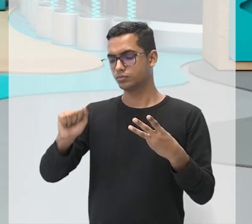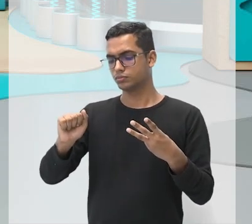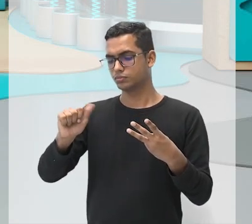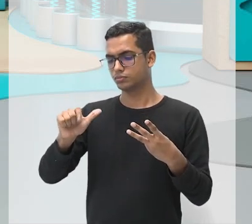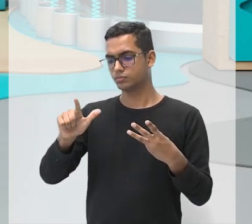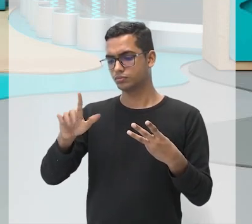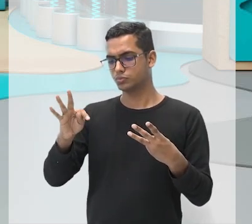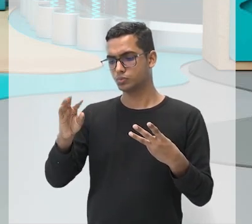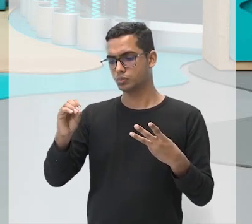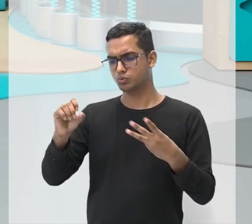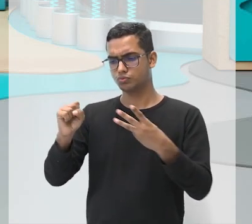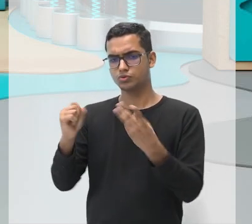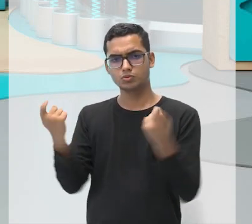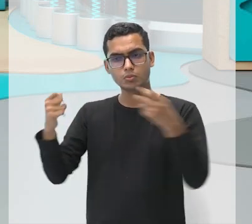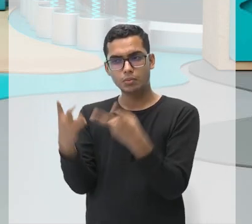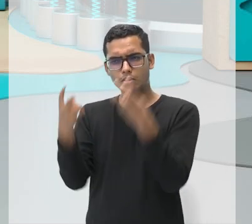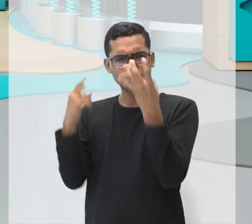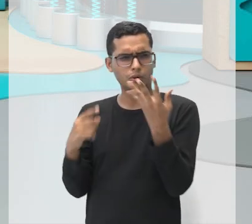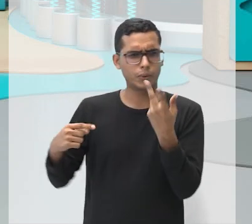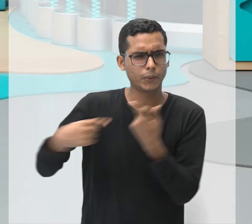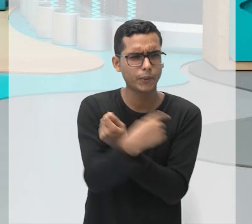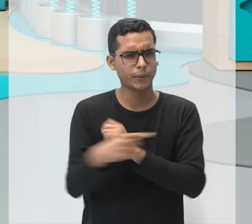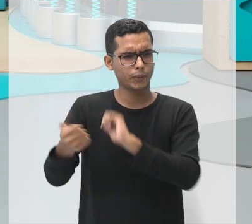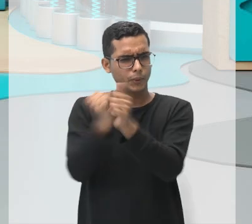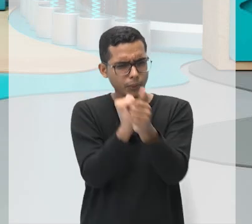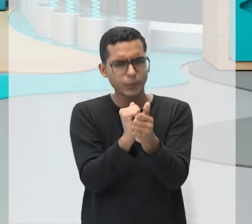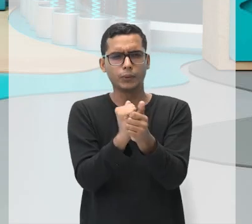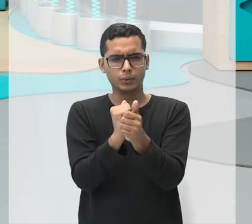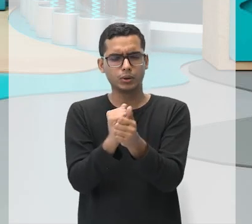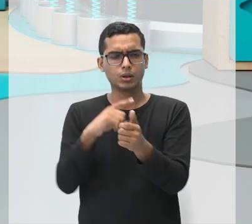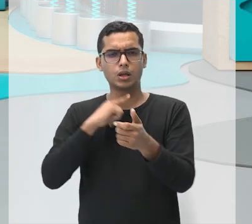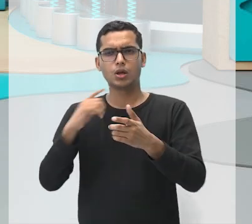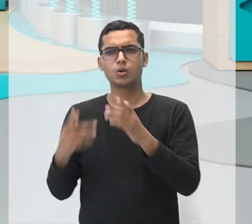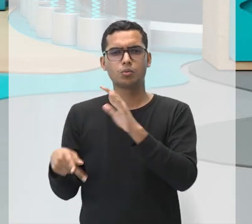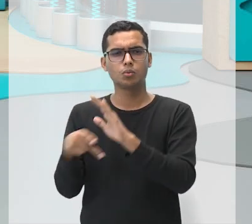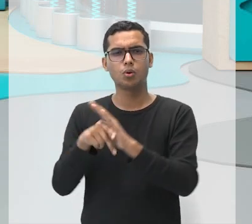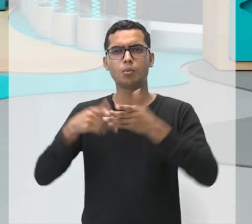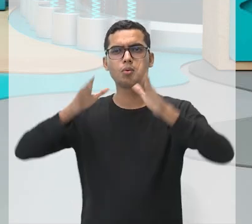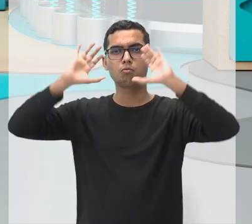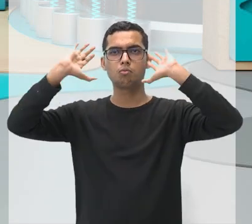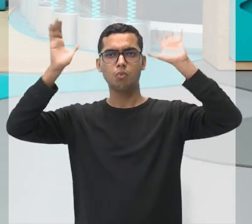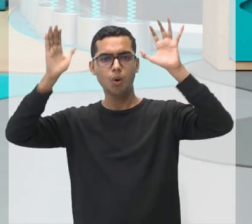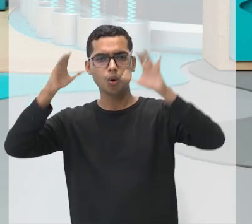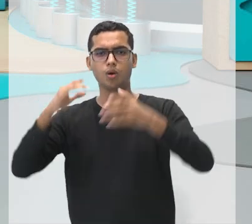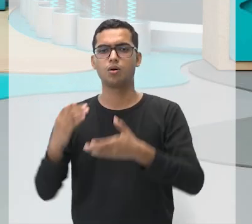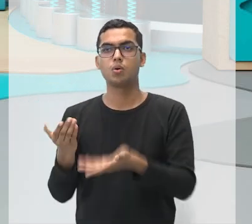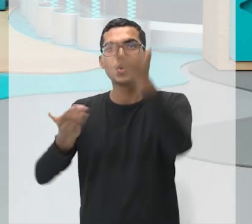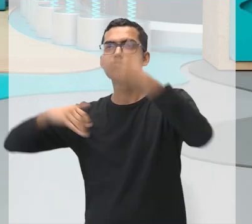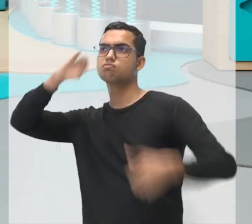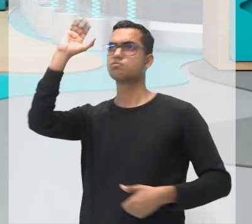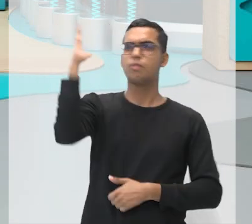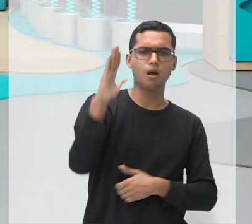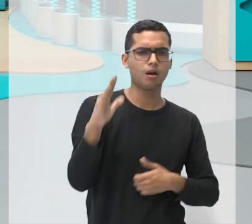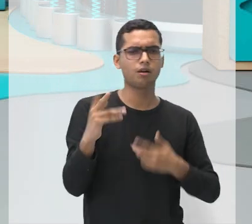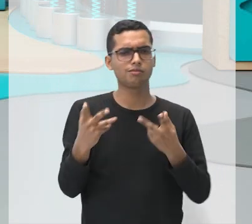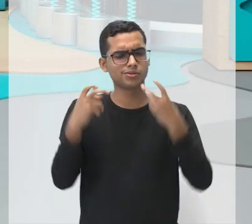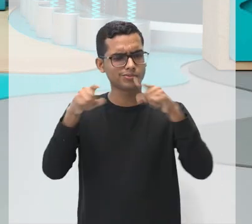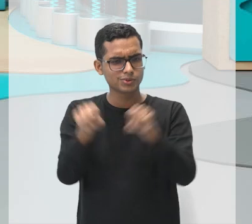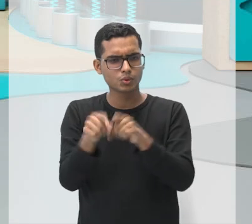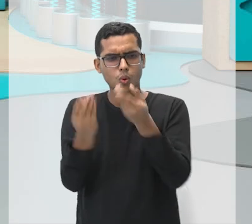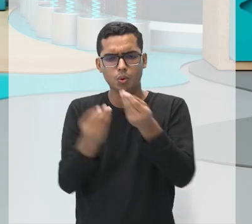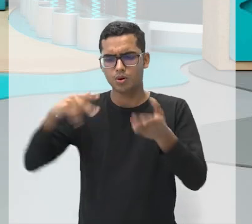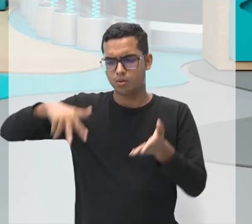no basquete, no vôlei, em outras modalidades. Então, ele é um esporte base porque a gente aperfeiçoa